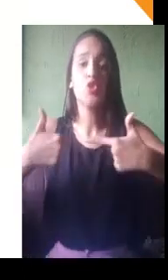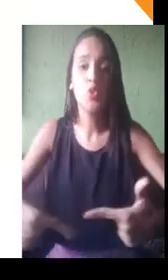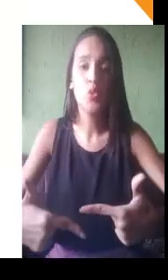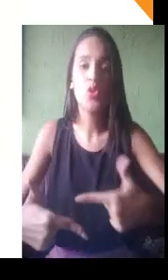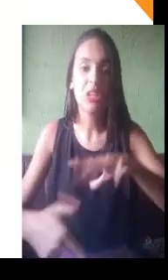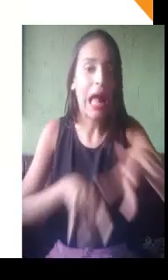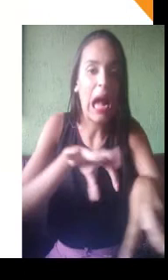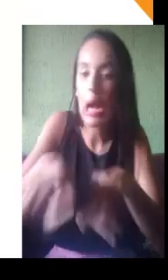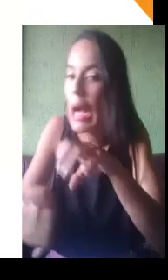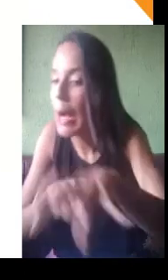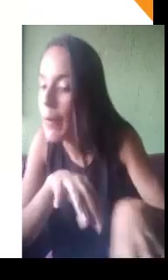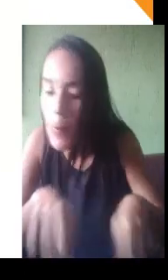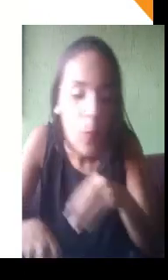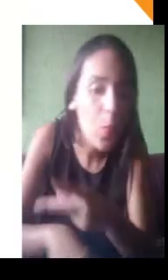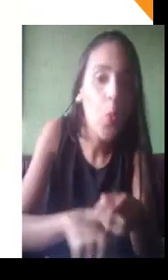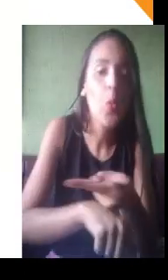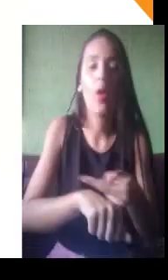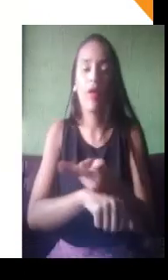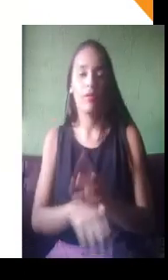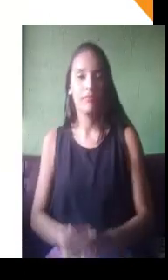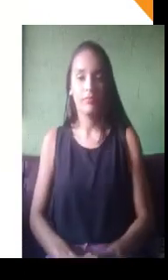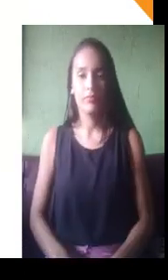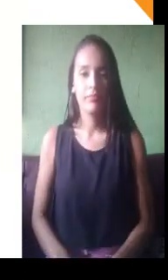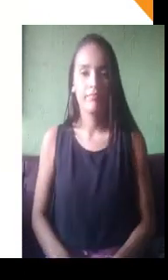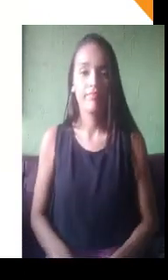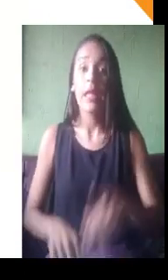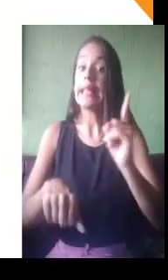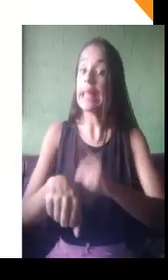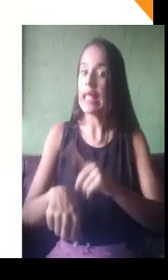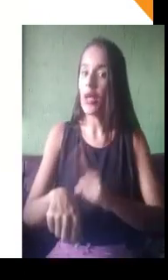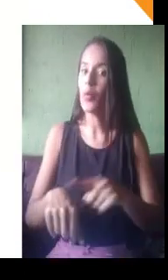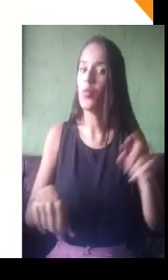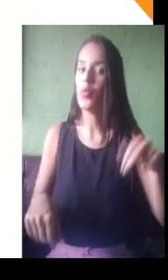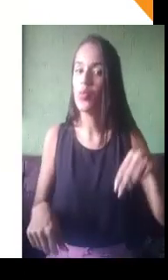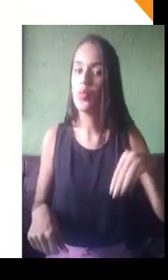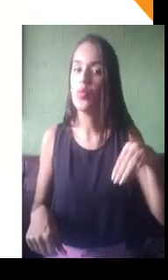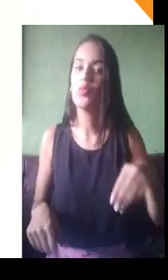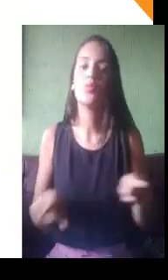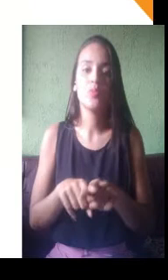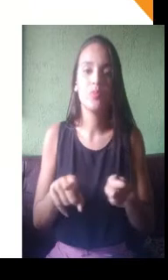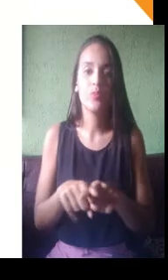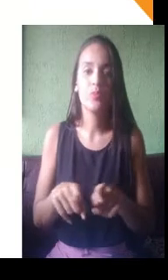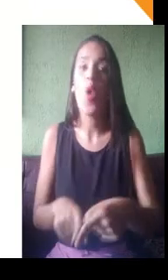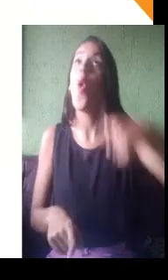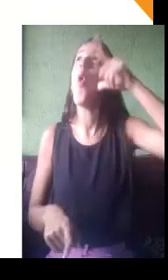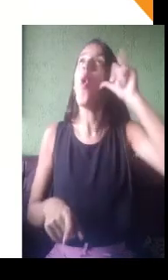que é catar detritos. Temos marca temporal, quando não achava o que comer, ontem.